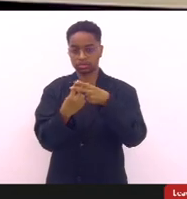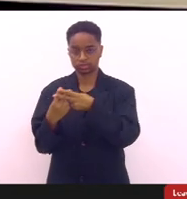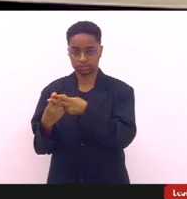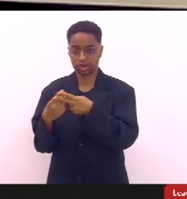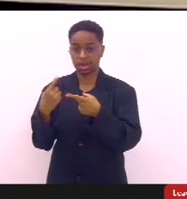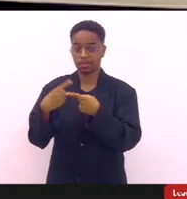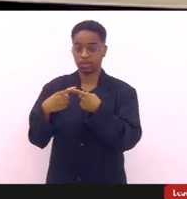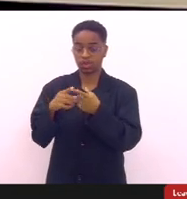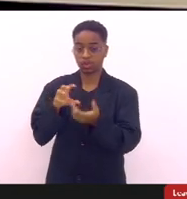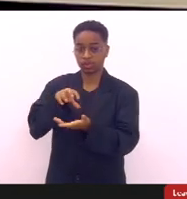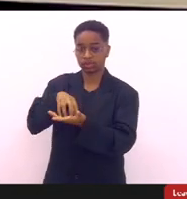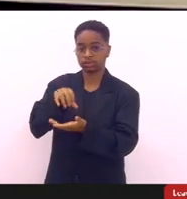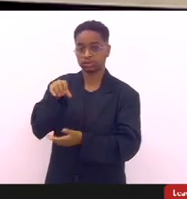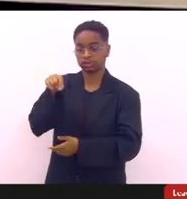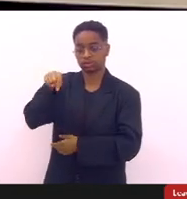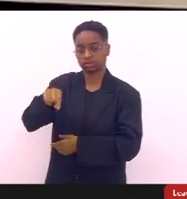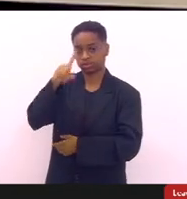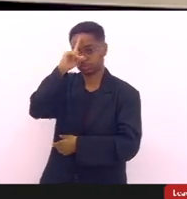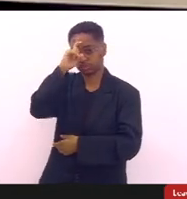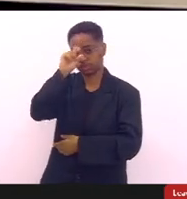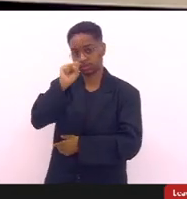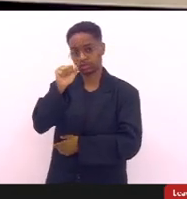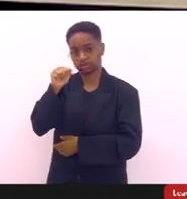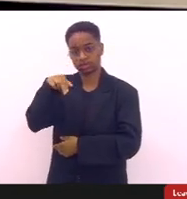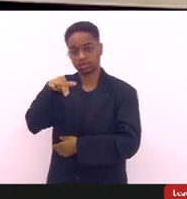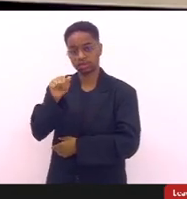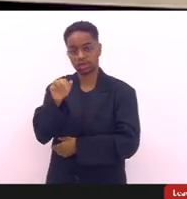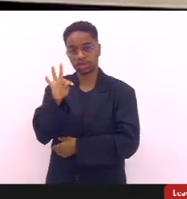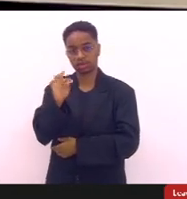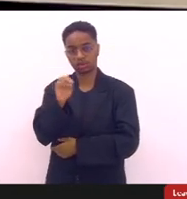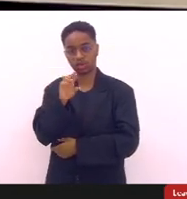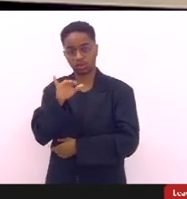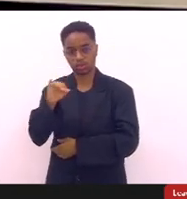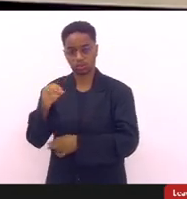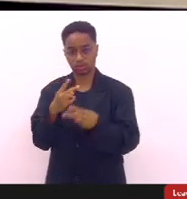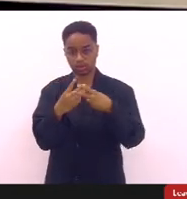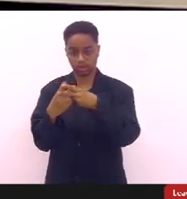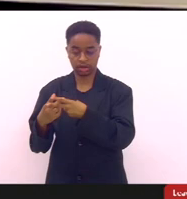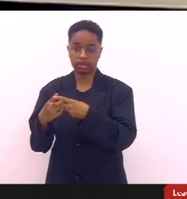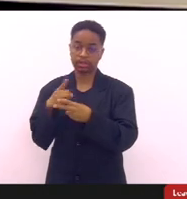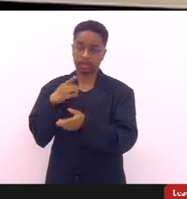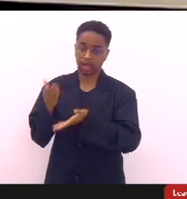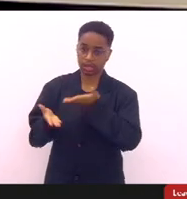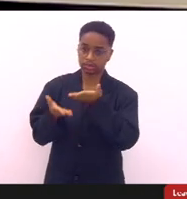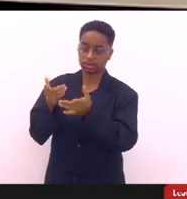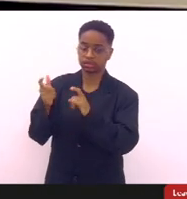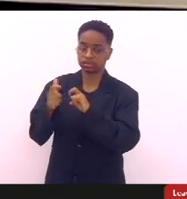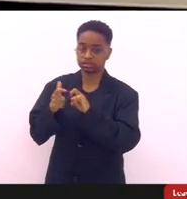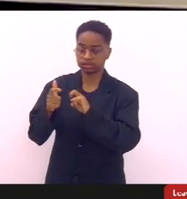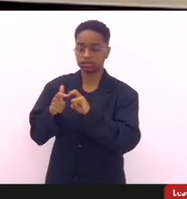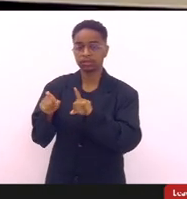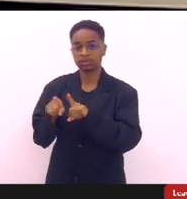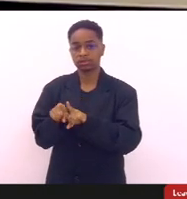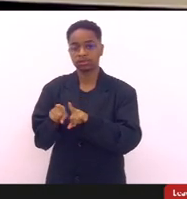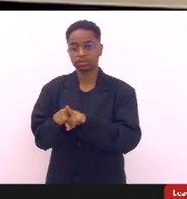A unidade sanatório penal, que pode ter algum tipo de de atendimento médico, e a